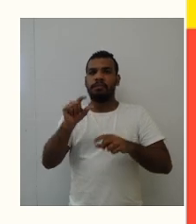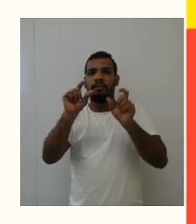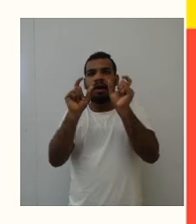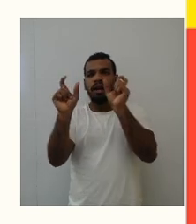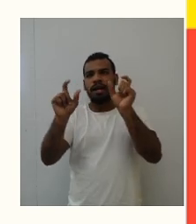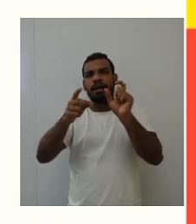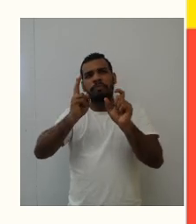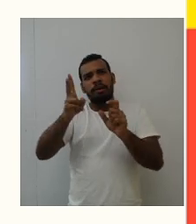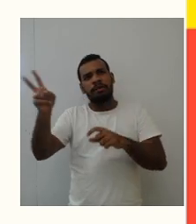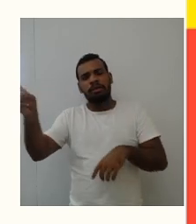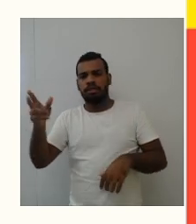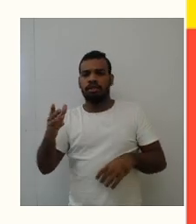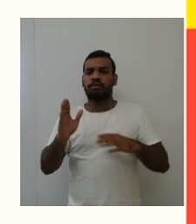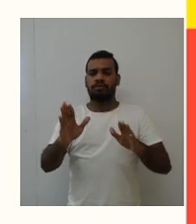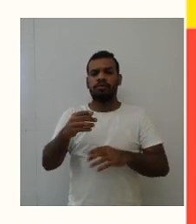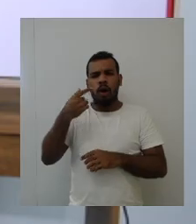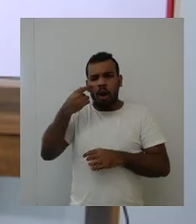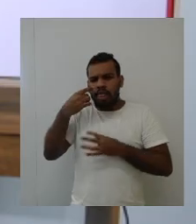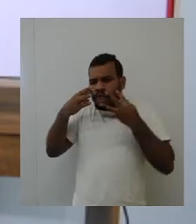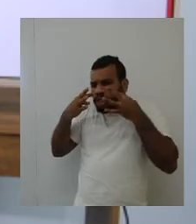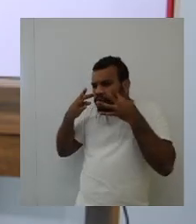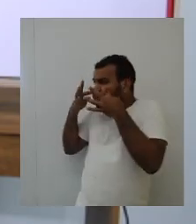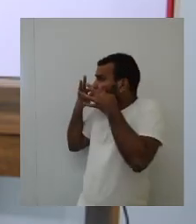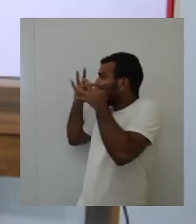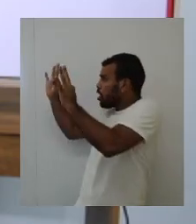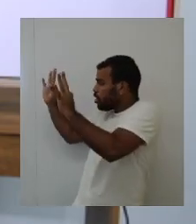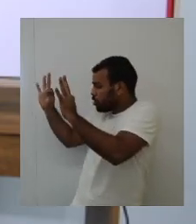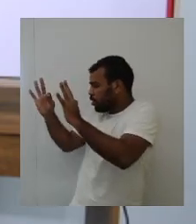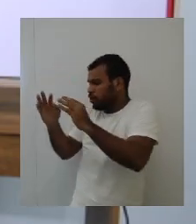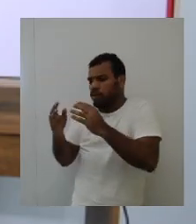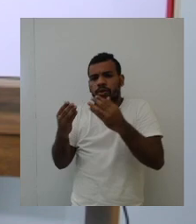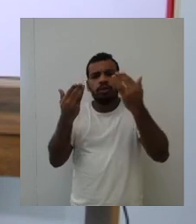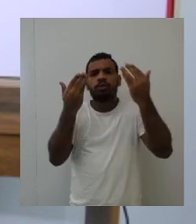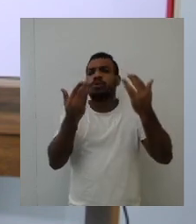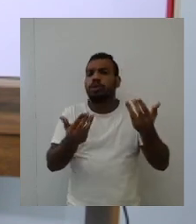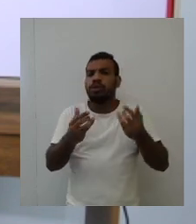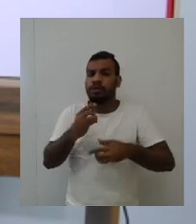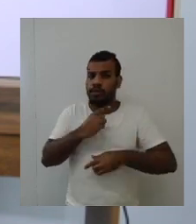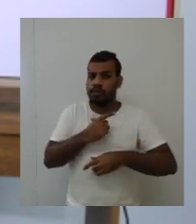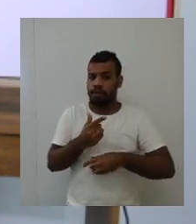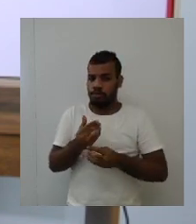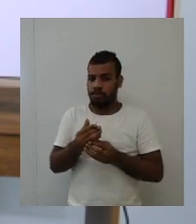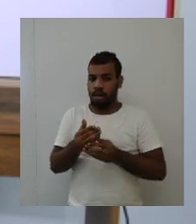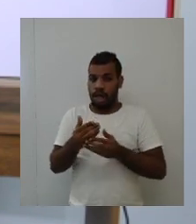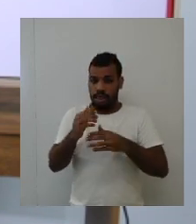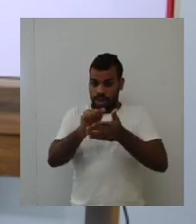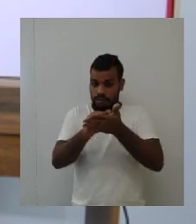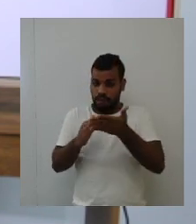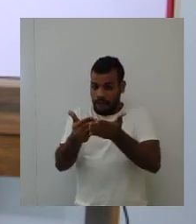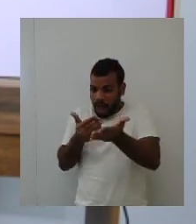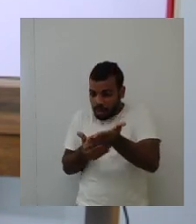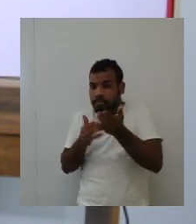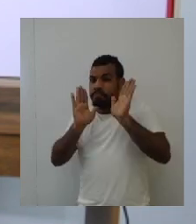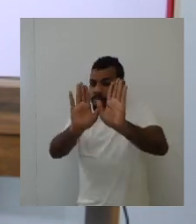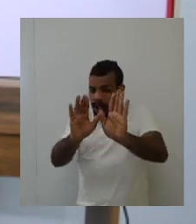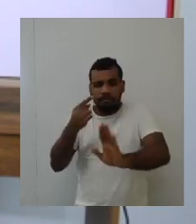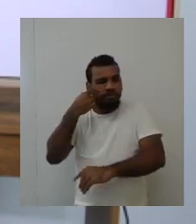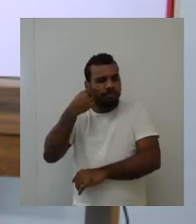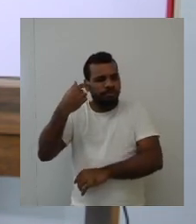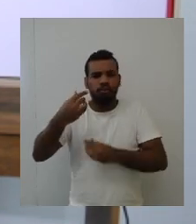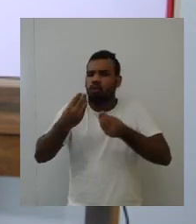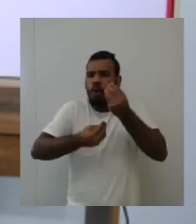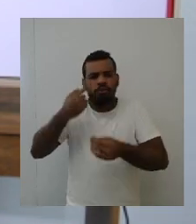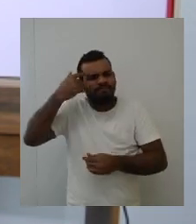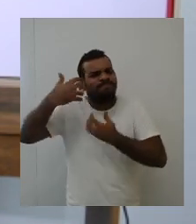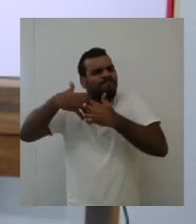descontínuos. Então, preste atenção antes de a gente partir para a realização da atividade, né? Vamos pensar um pouquinho sobre isso. A